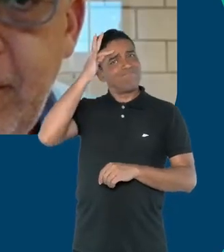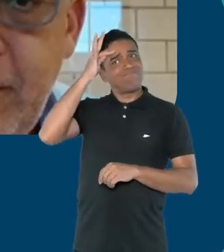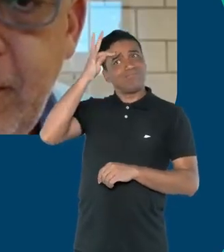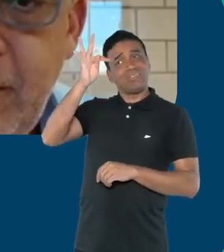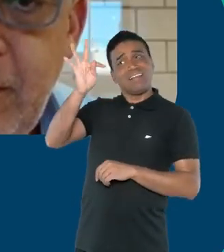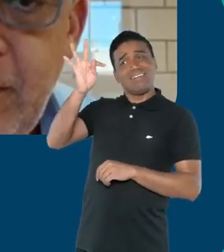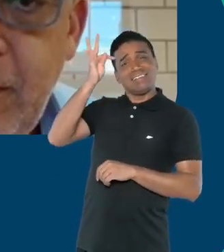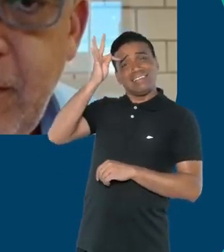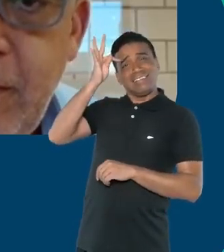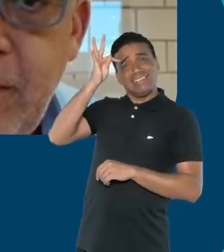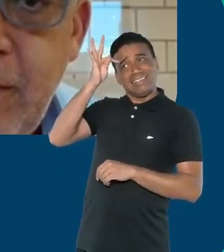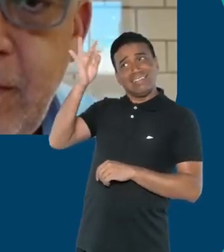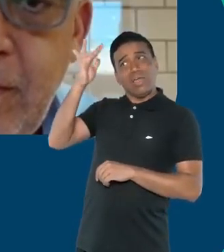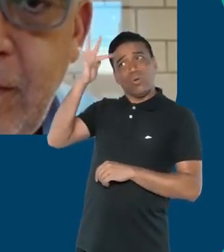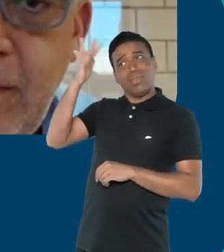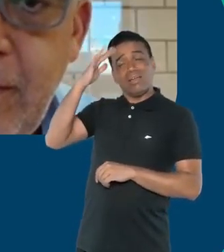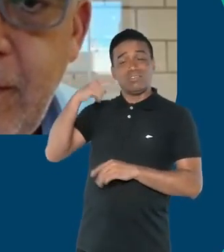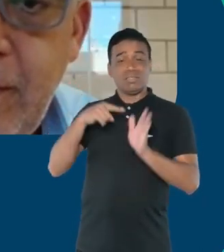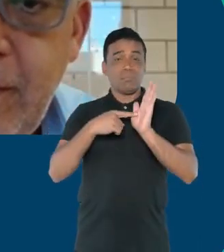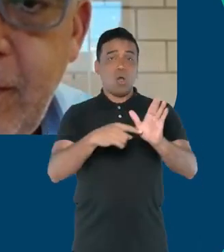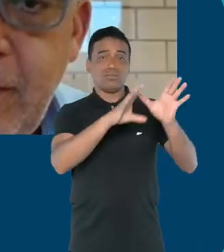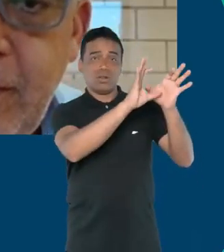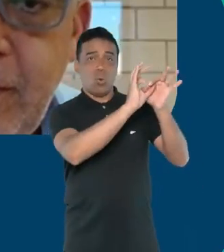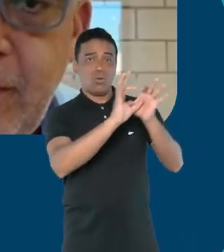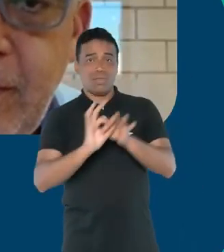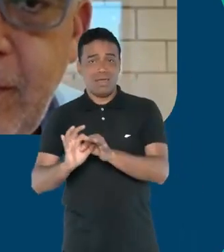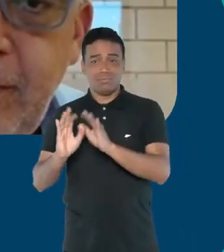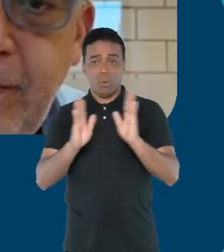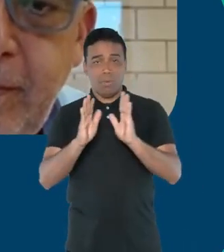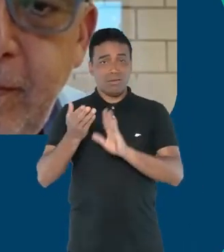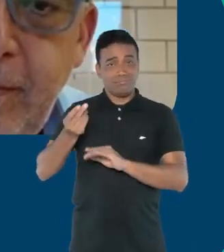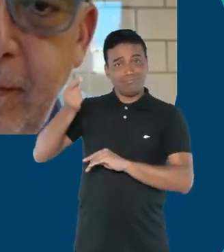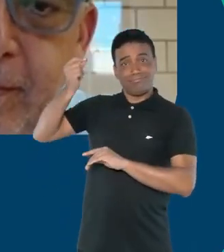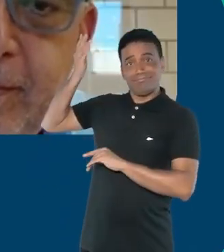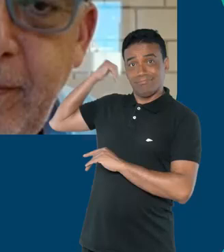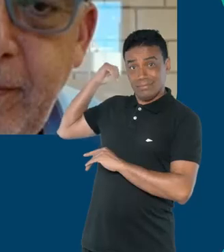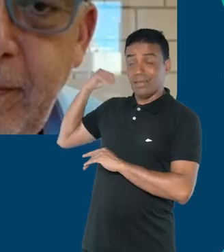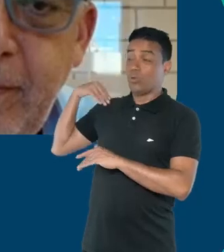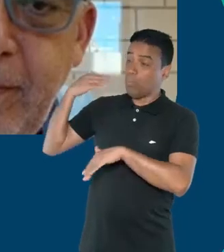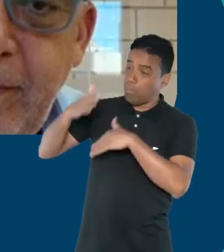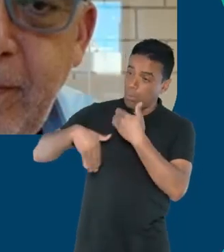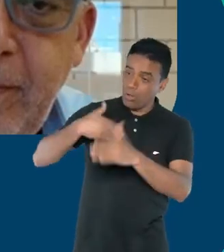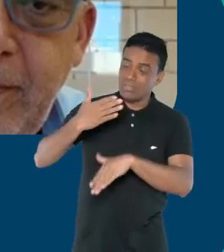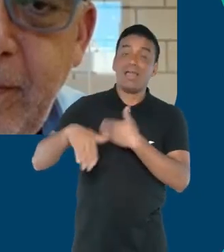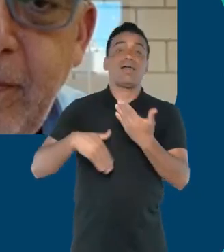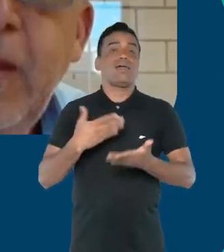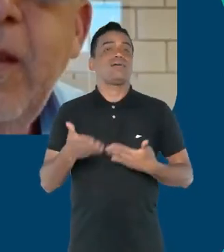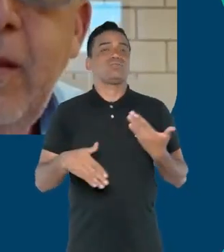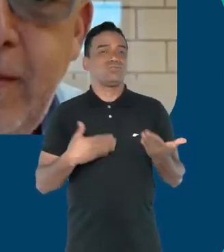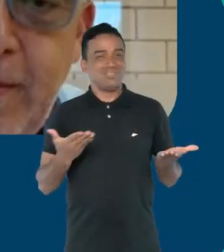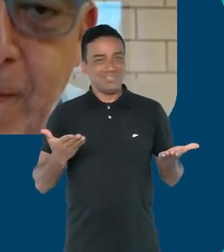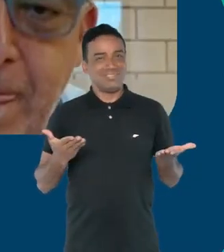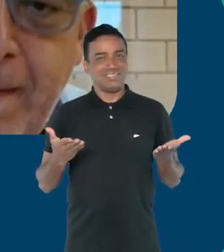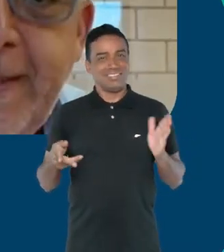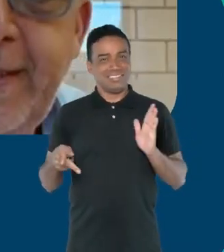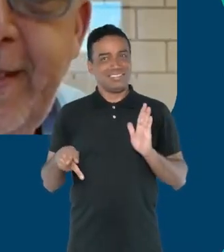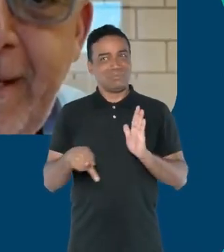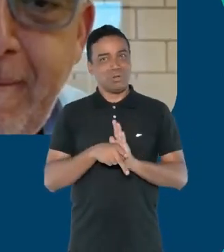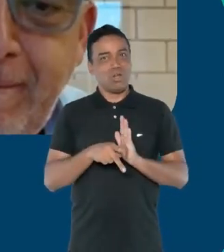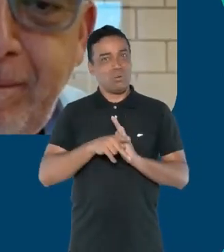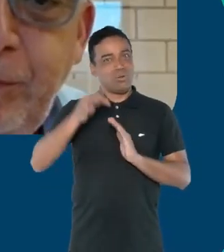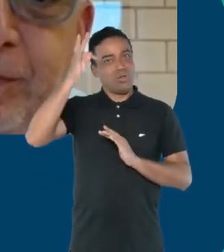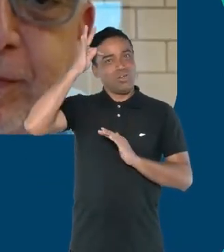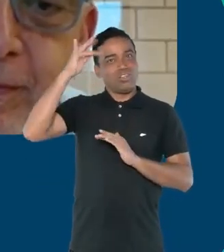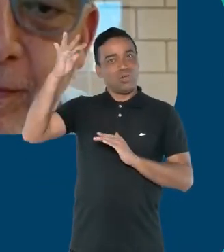você mostra o contexto onde ele se encontrava e esse processo mesmo de desenvolvimento da